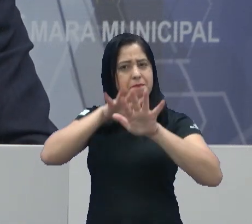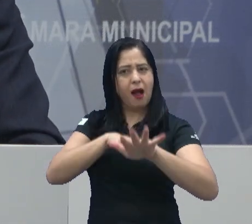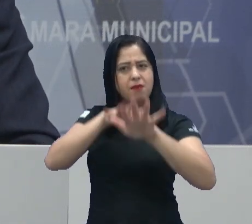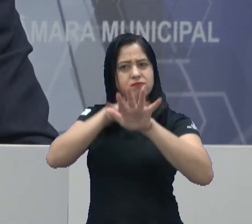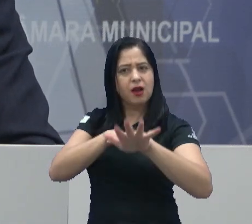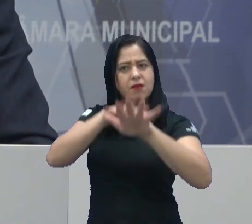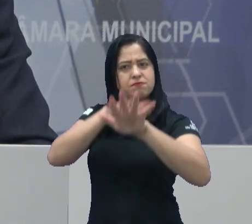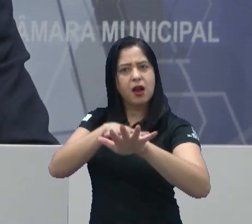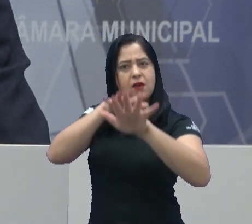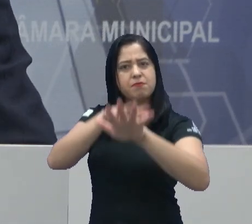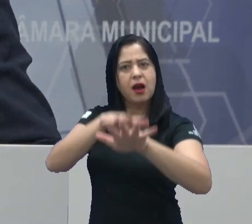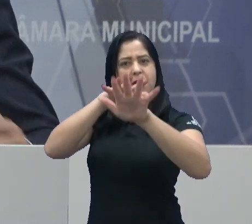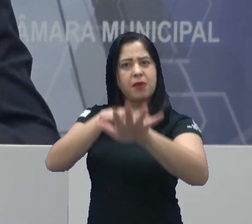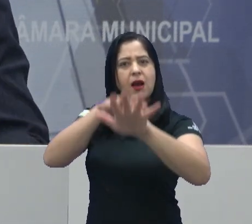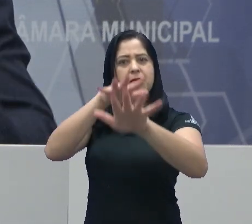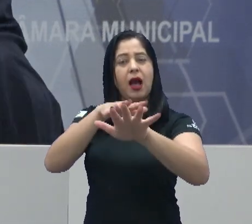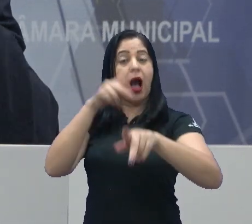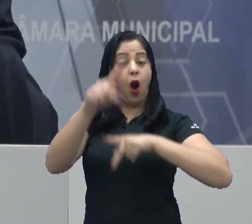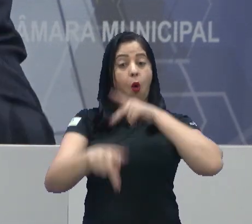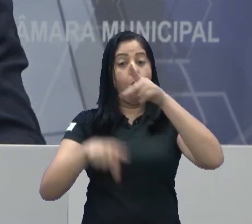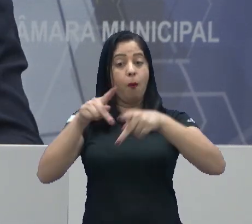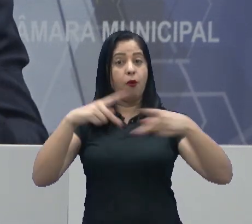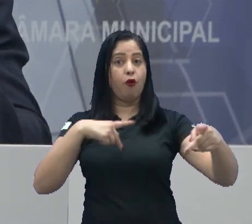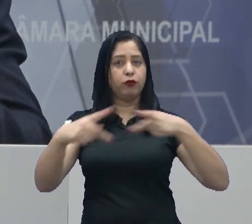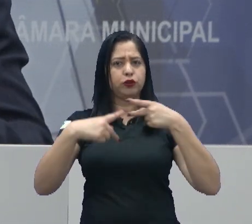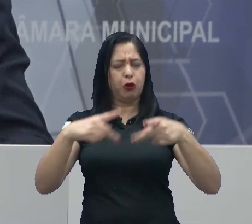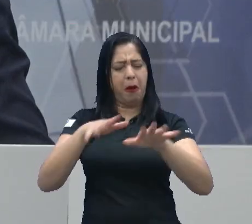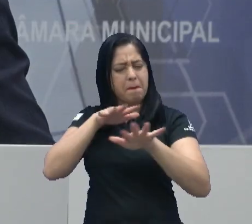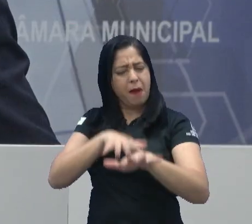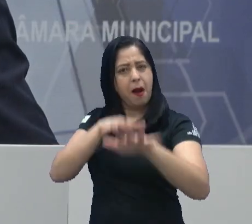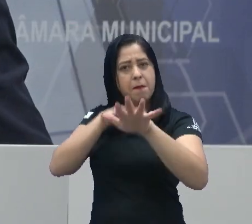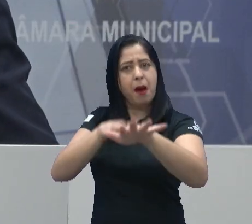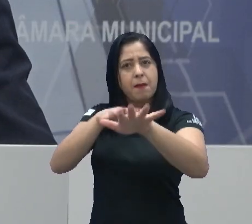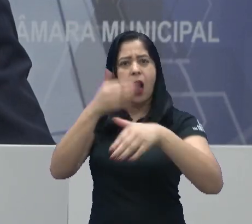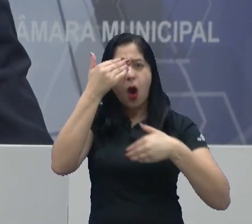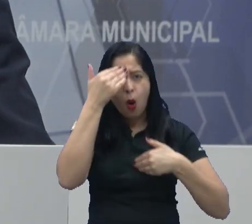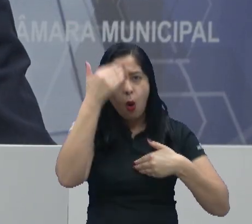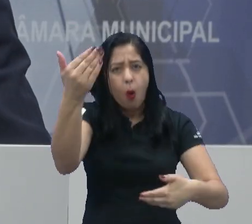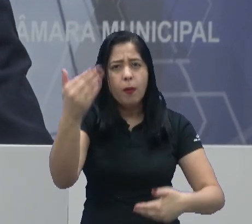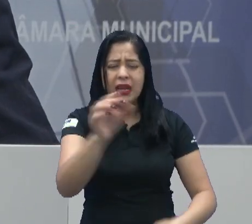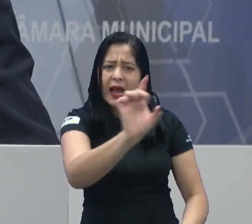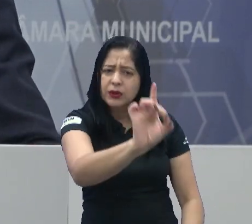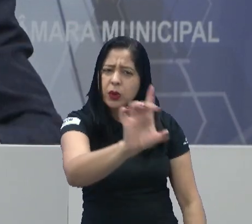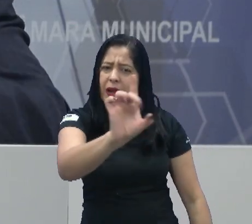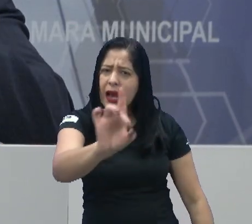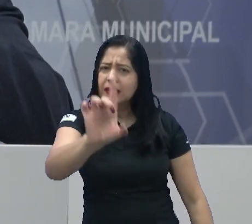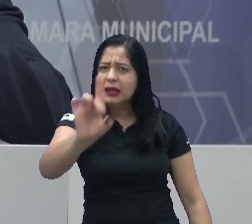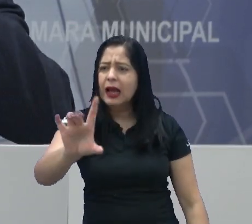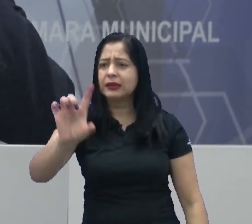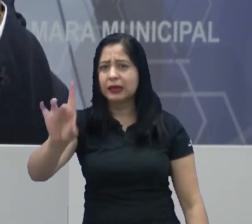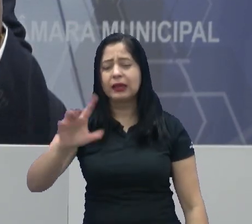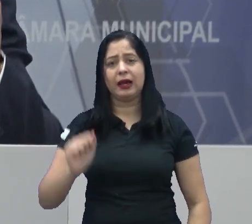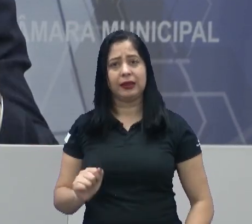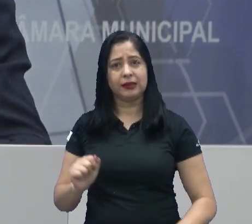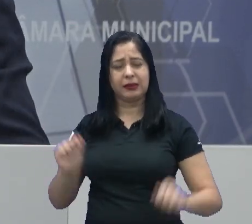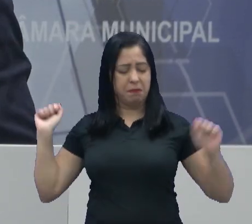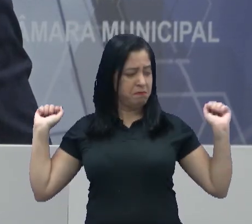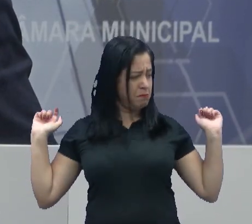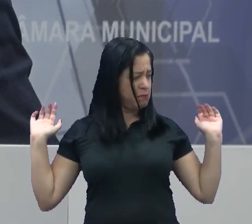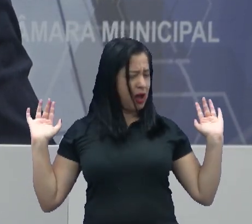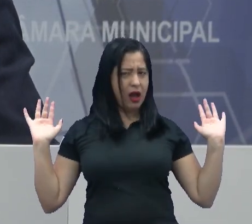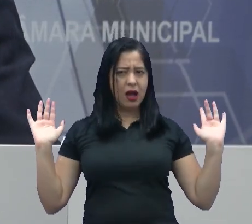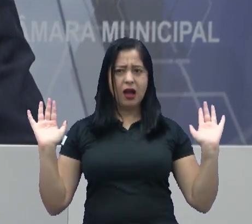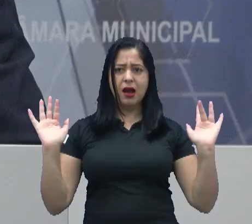população, o joseense, e quero aqui agradecer a cada um que atendeu o nosso chamado de estar nas